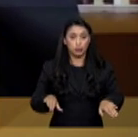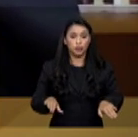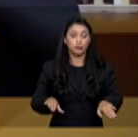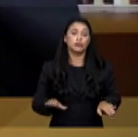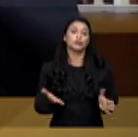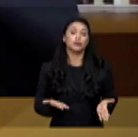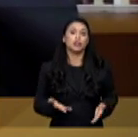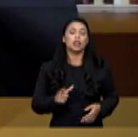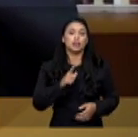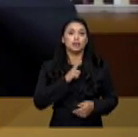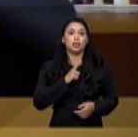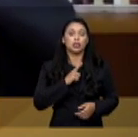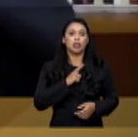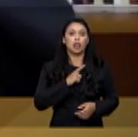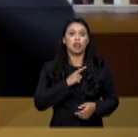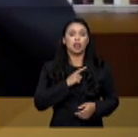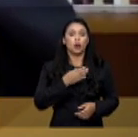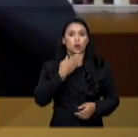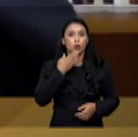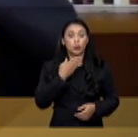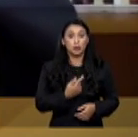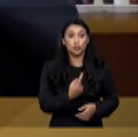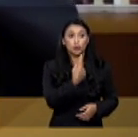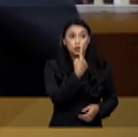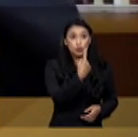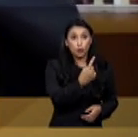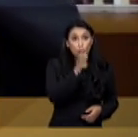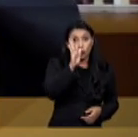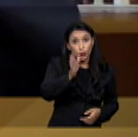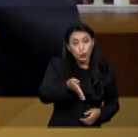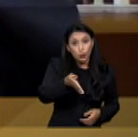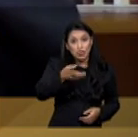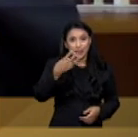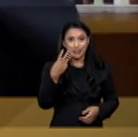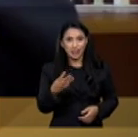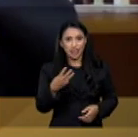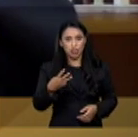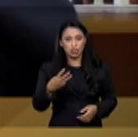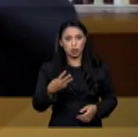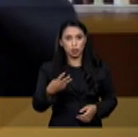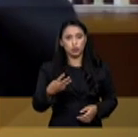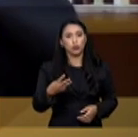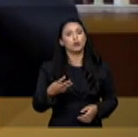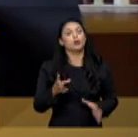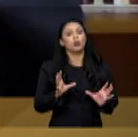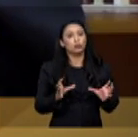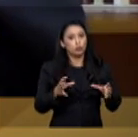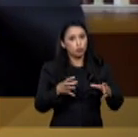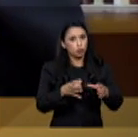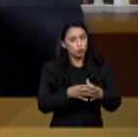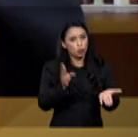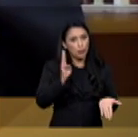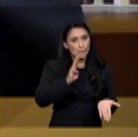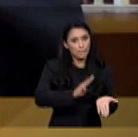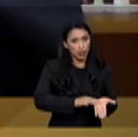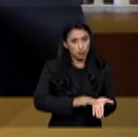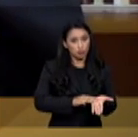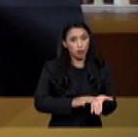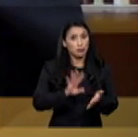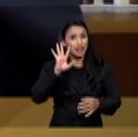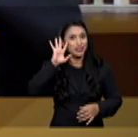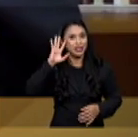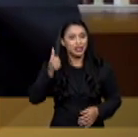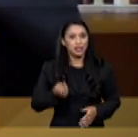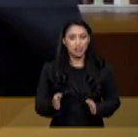mediante requerimento de um terço dos seus membros para a apuração de fato determinado e